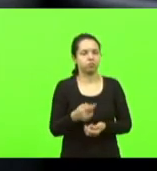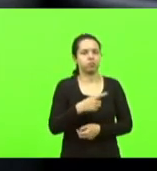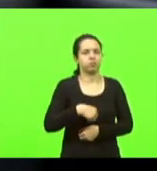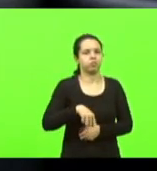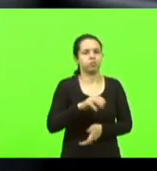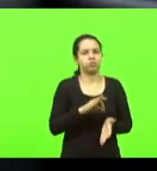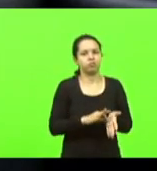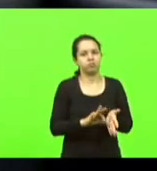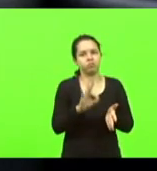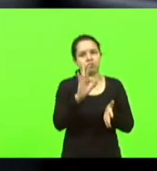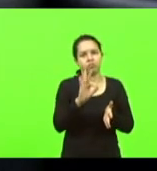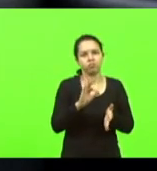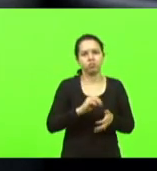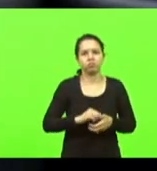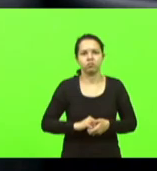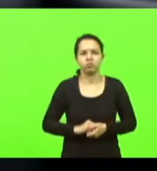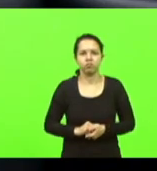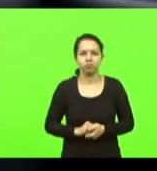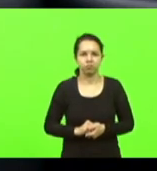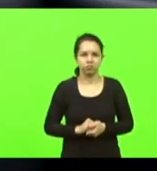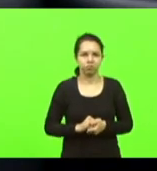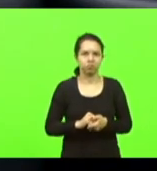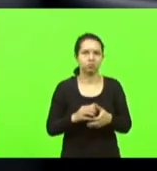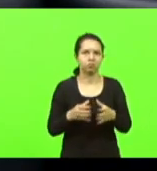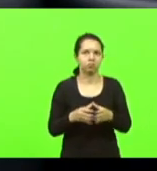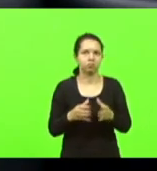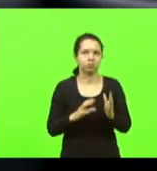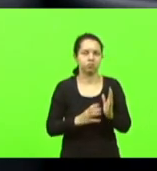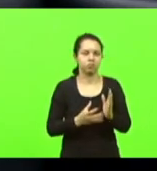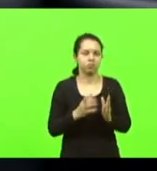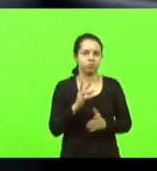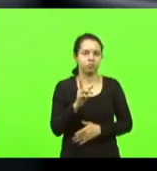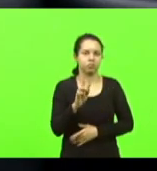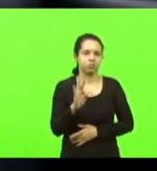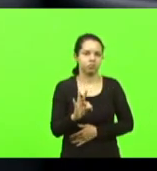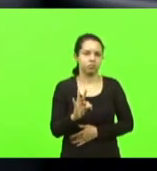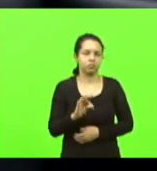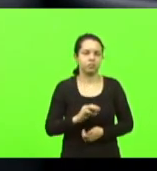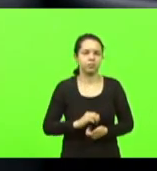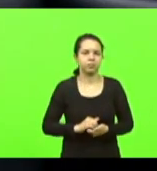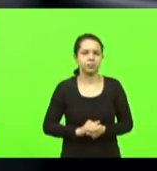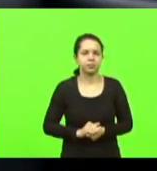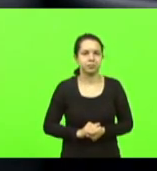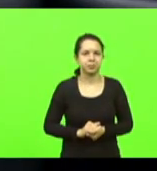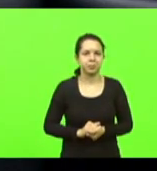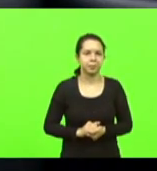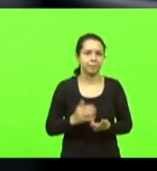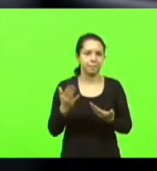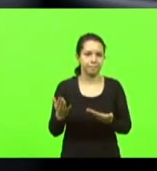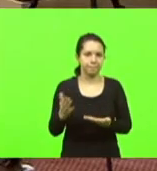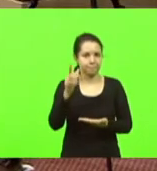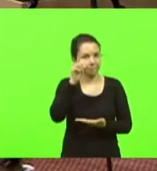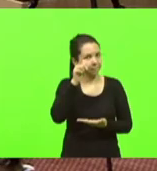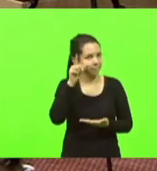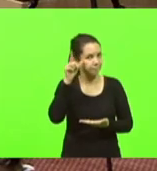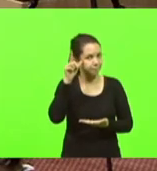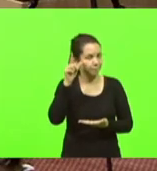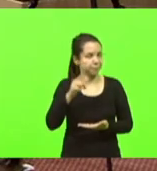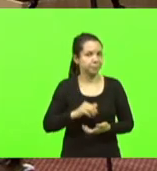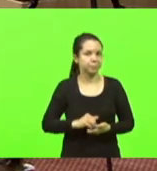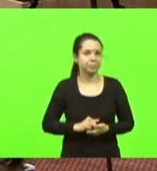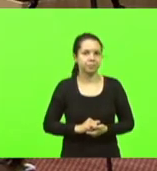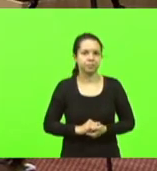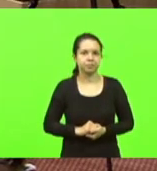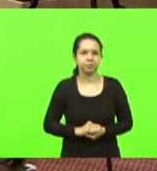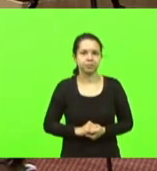destaque aqui o destaque da bancada do PT obrigada senhor presidente Deputado Laércio Schuster